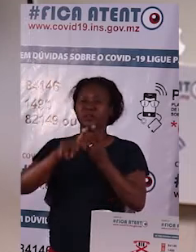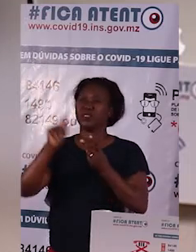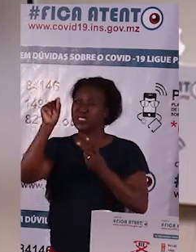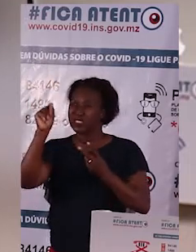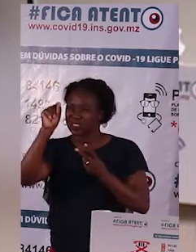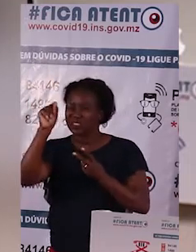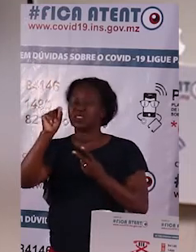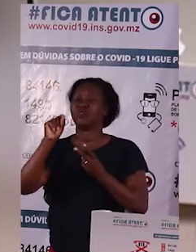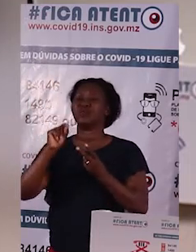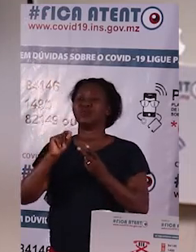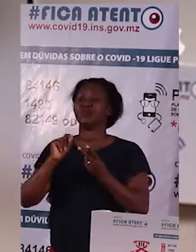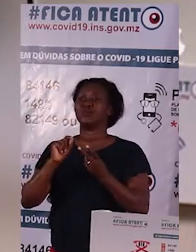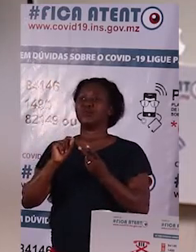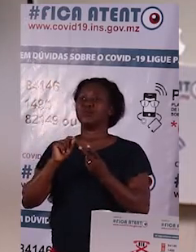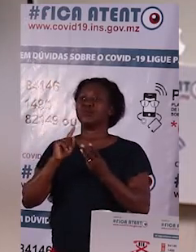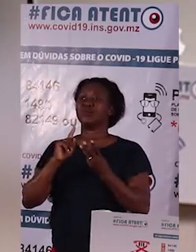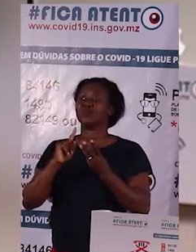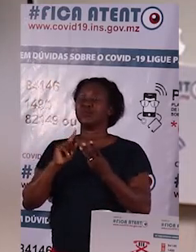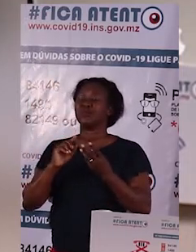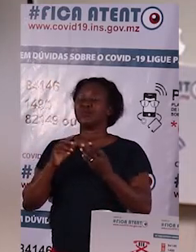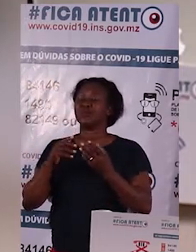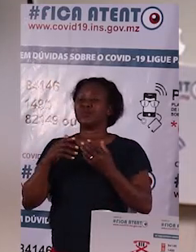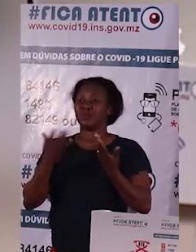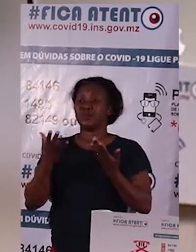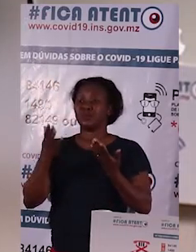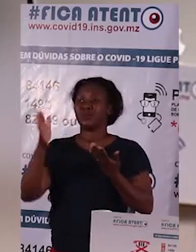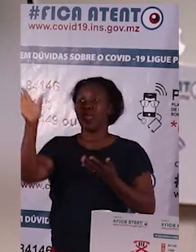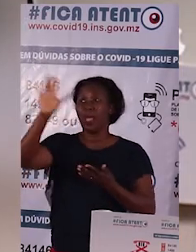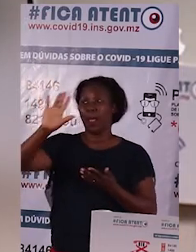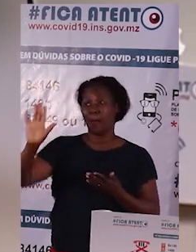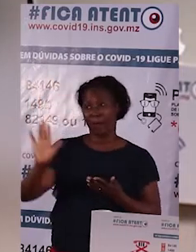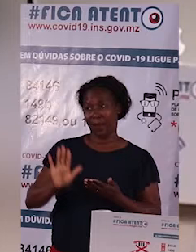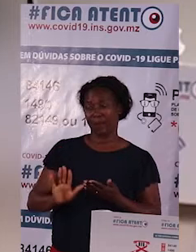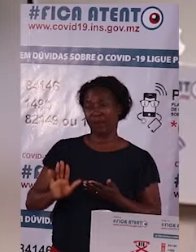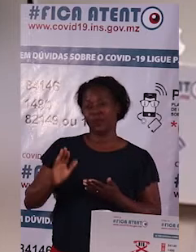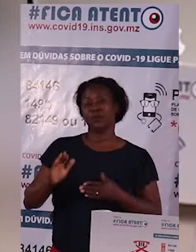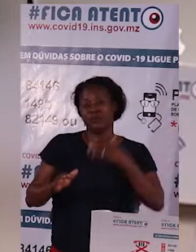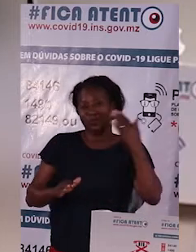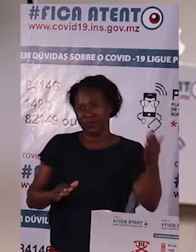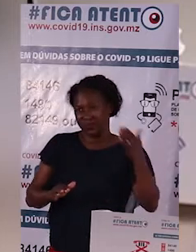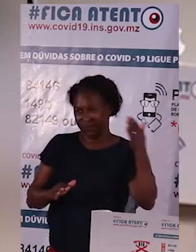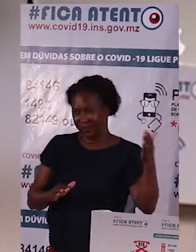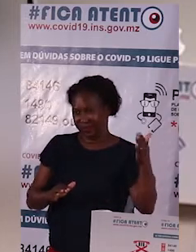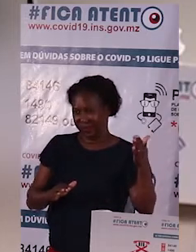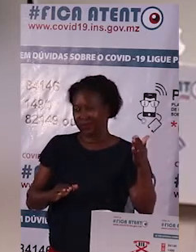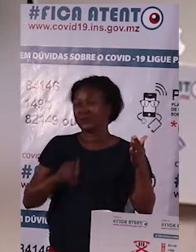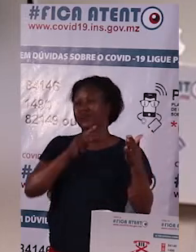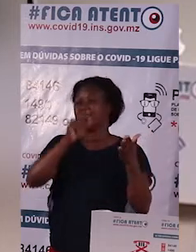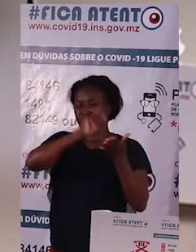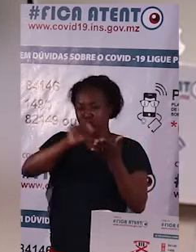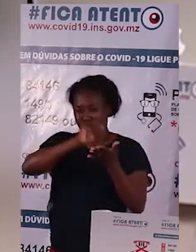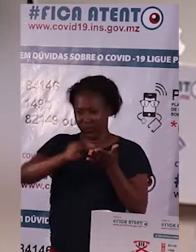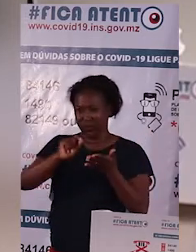distrito, e no mapa do lado esquerdo tem os casos que foram